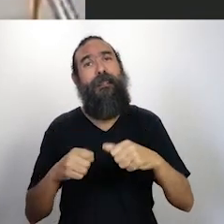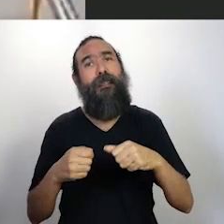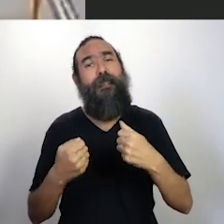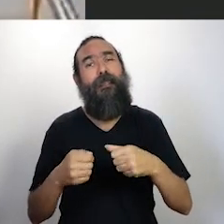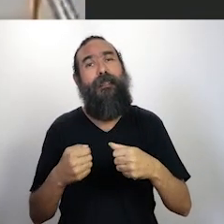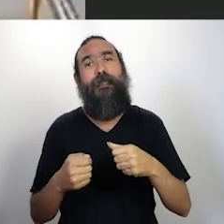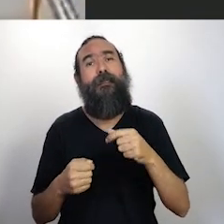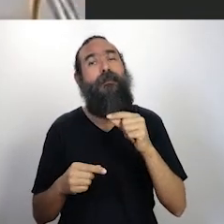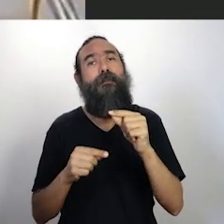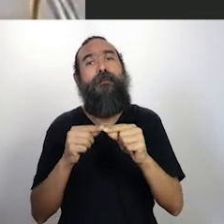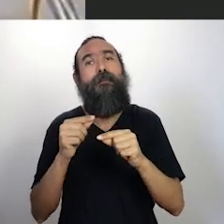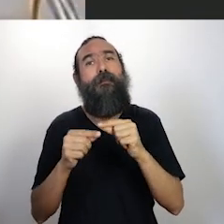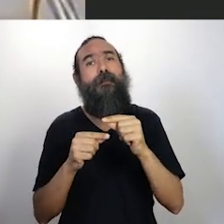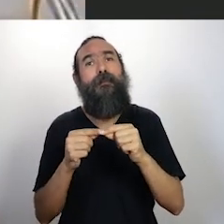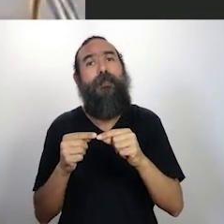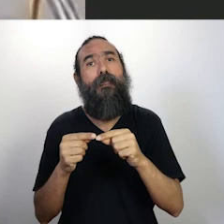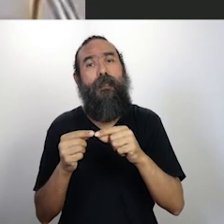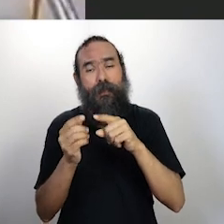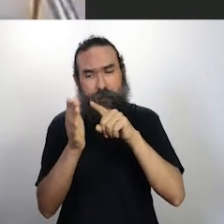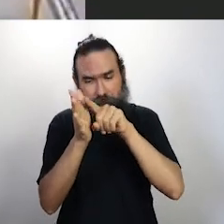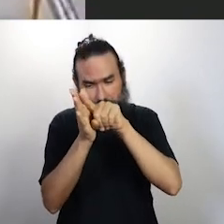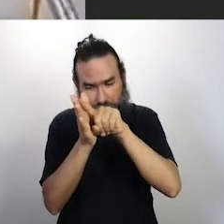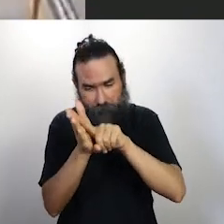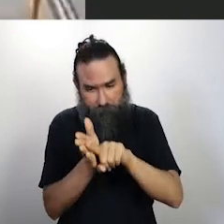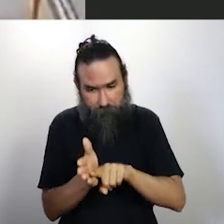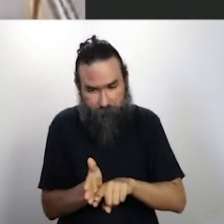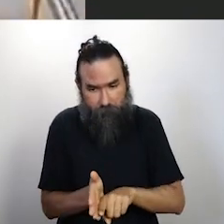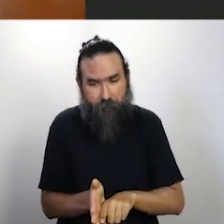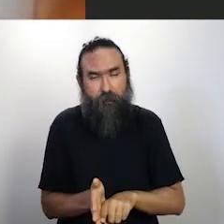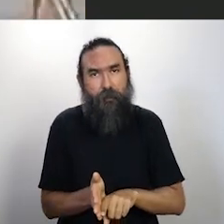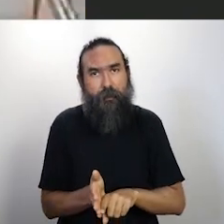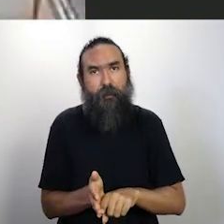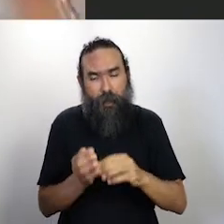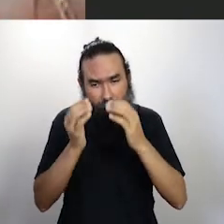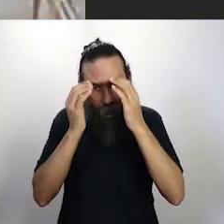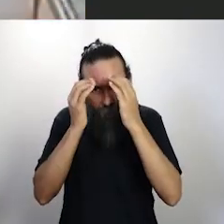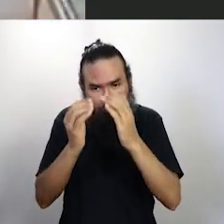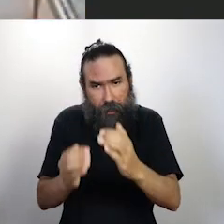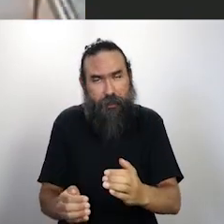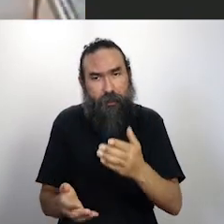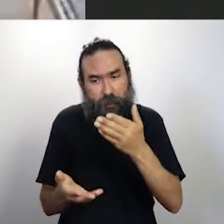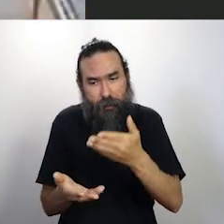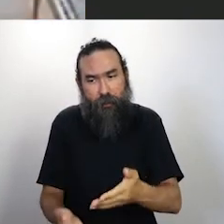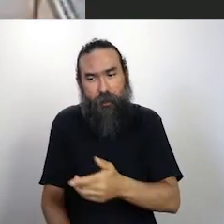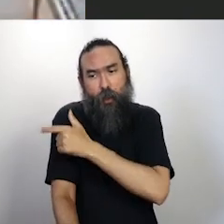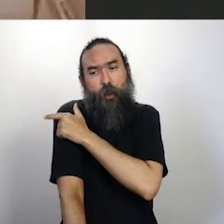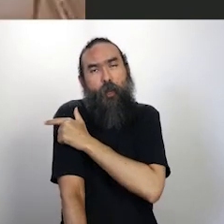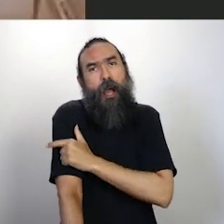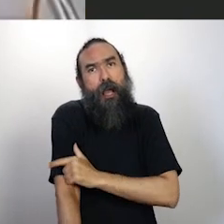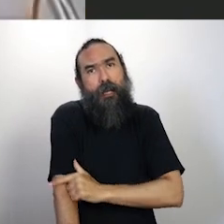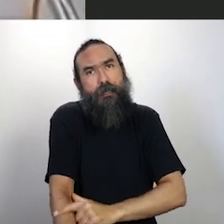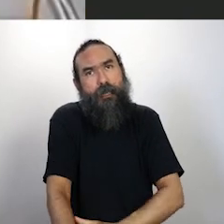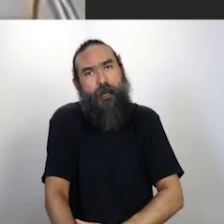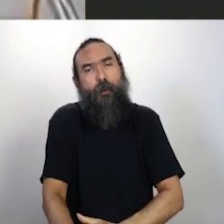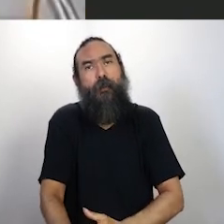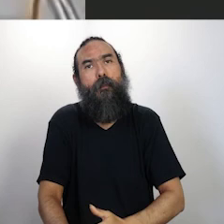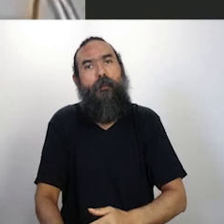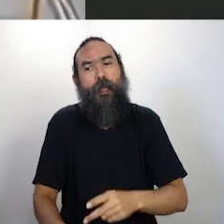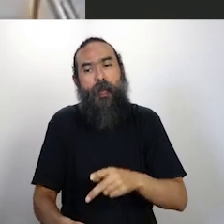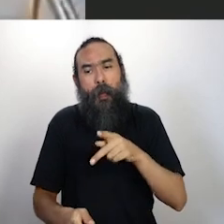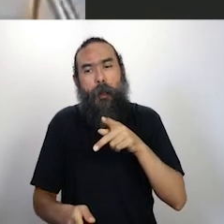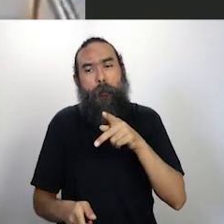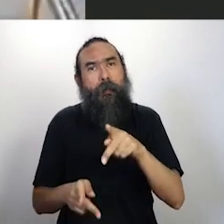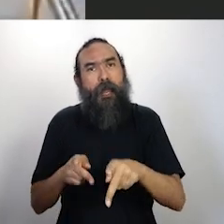uma um viés né educativo pedagógico para as gestões públicas